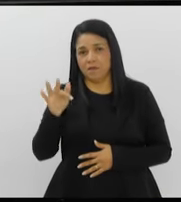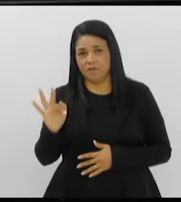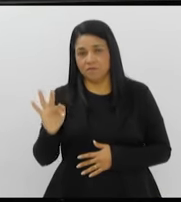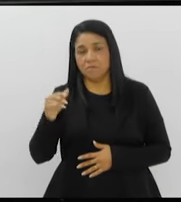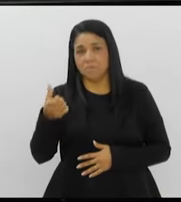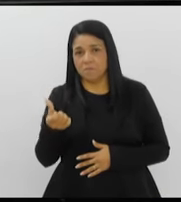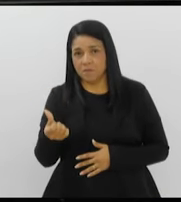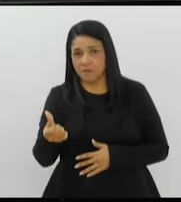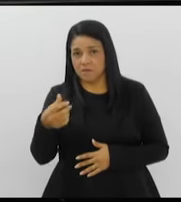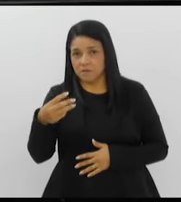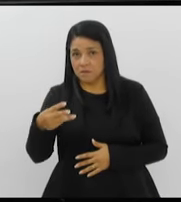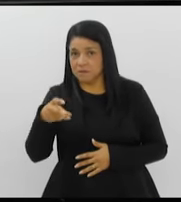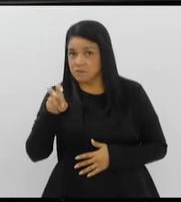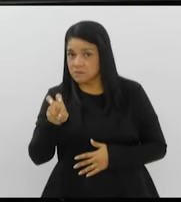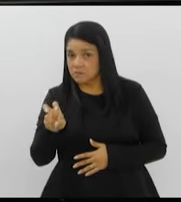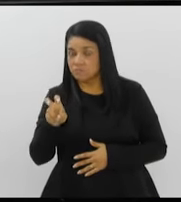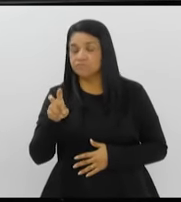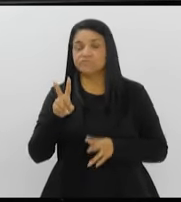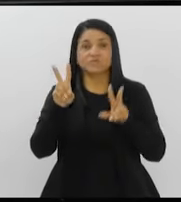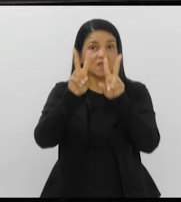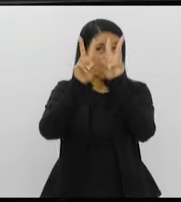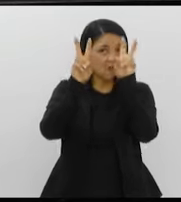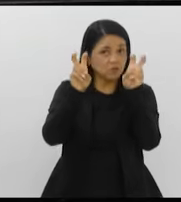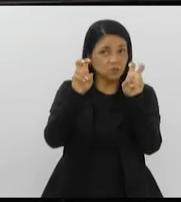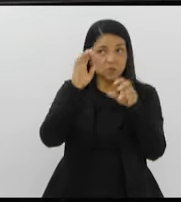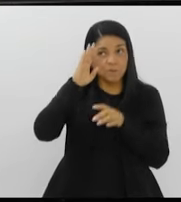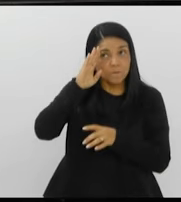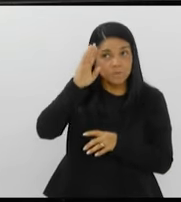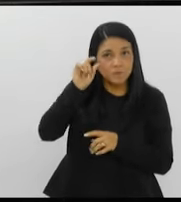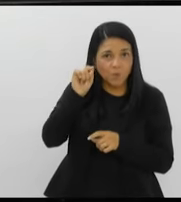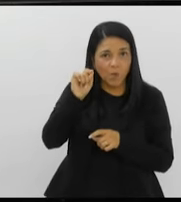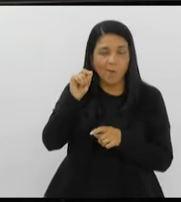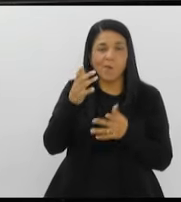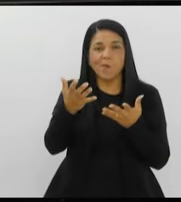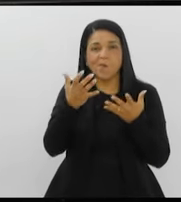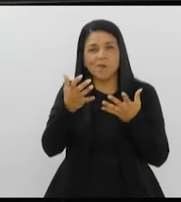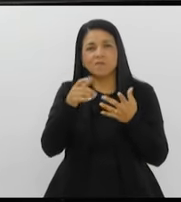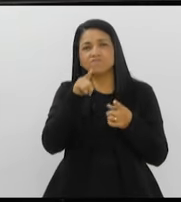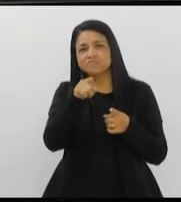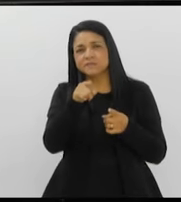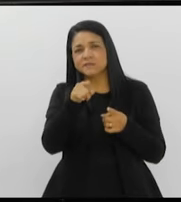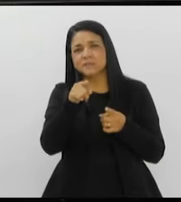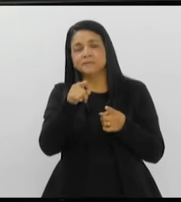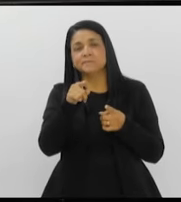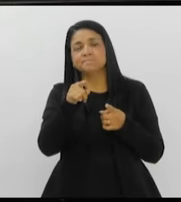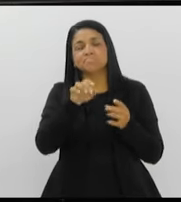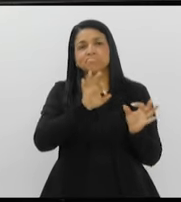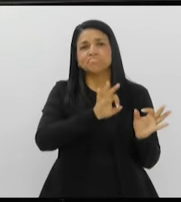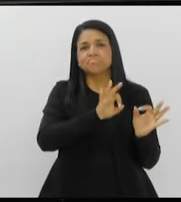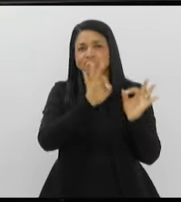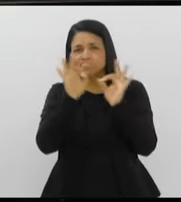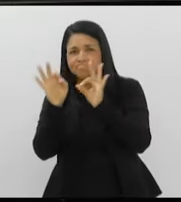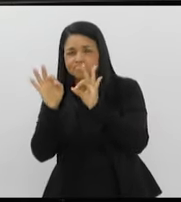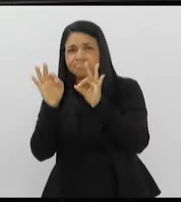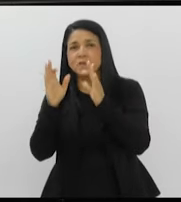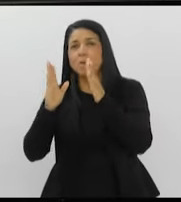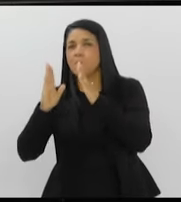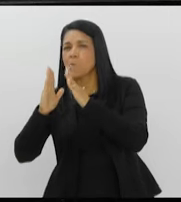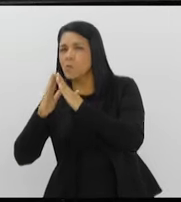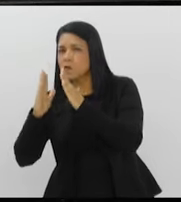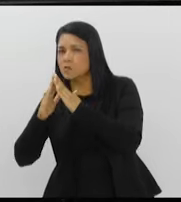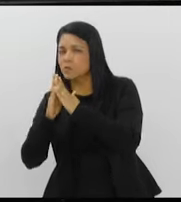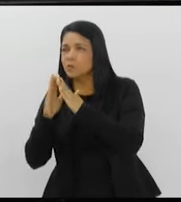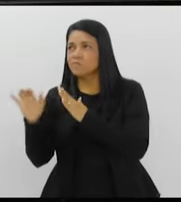Mas antes de entrar no assunto principal, eu quero me dirigir a você, morador de algum morro, de alguma favela,